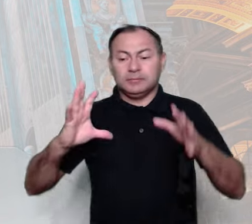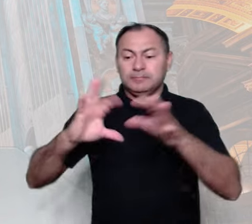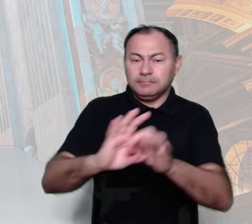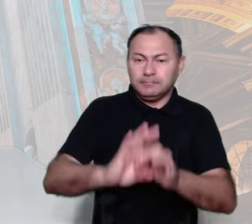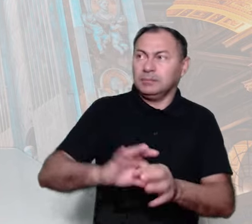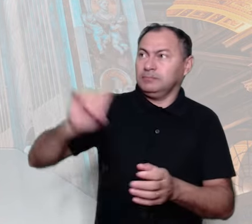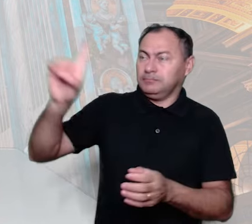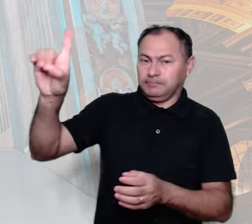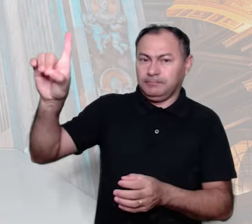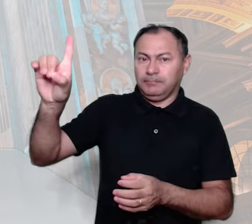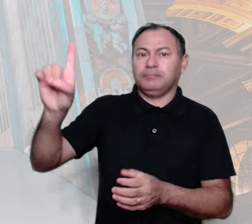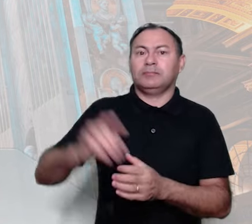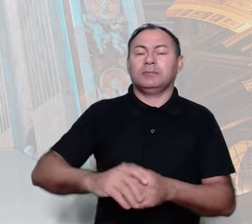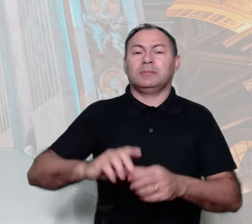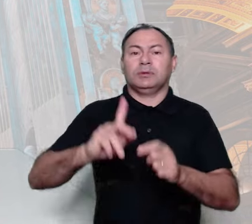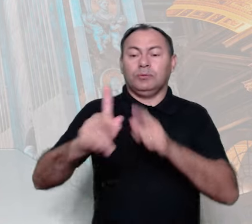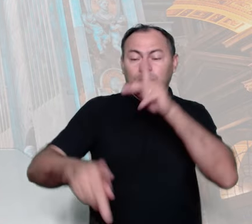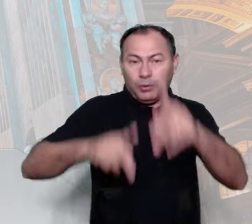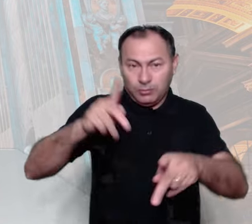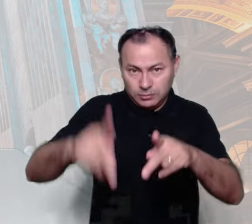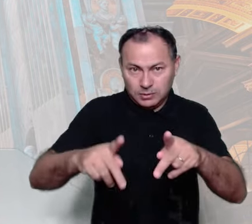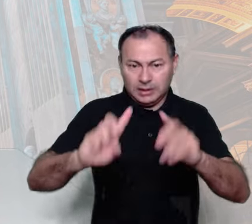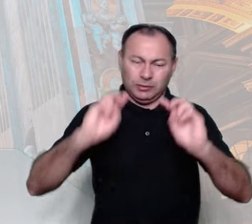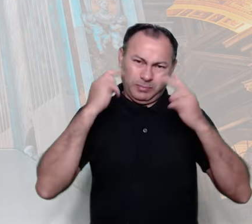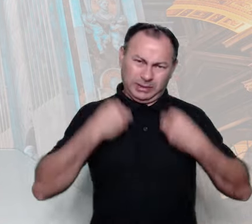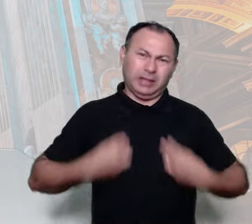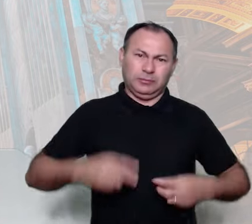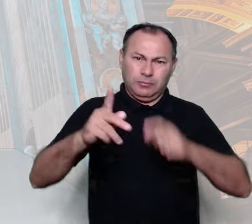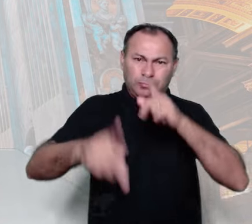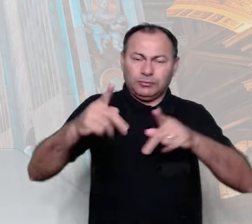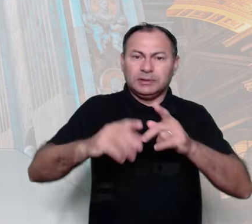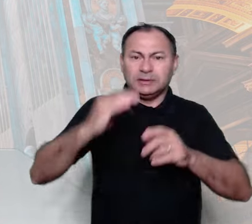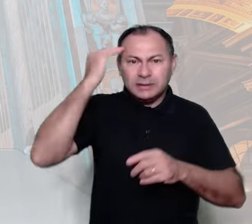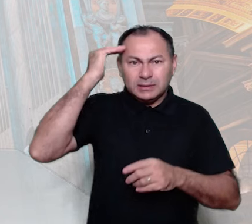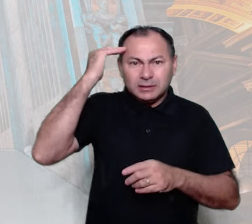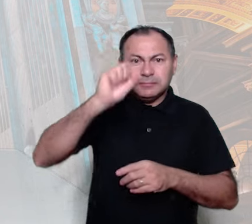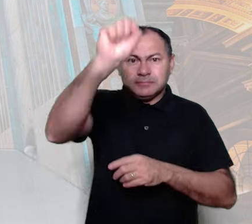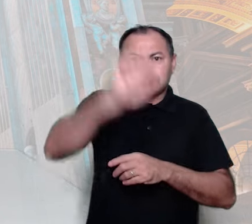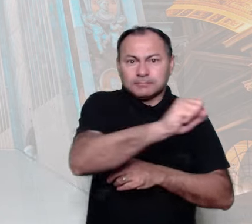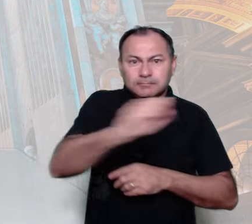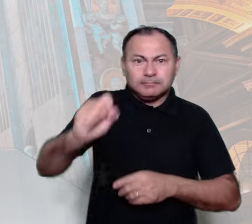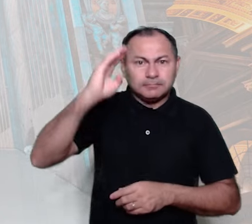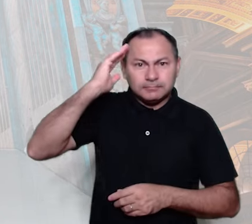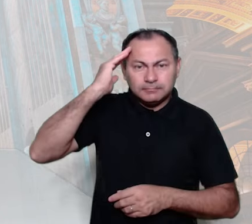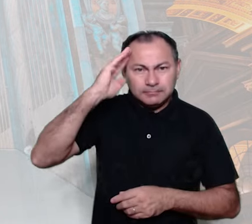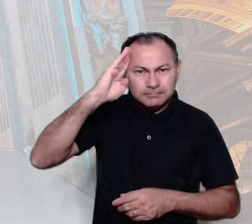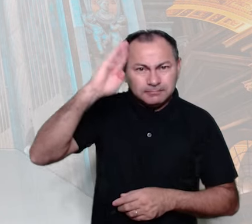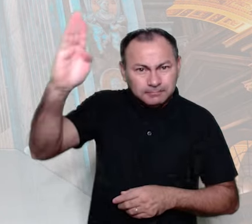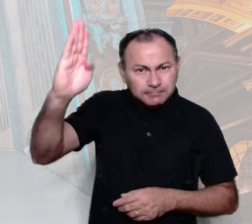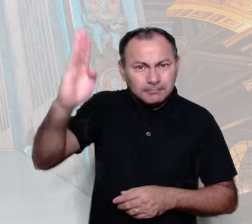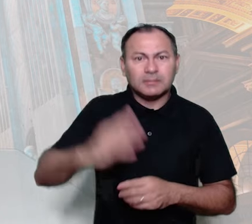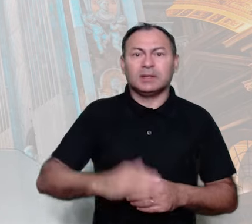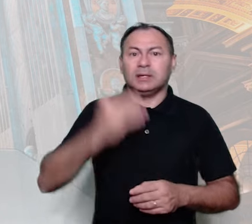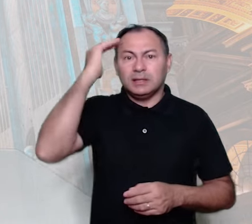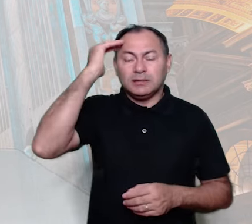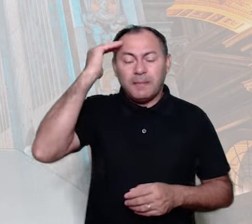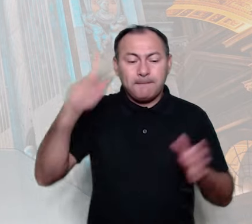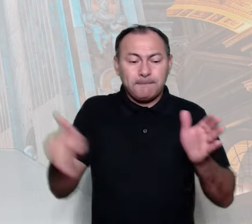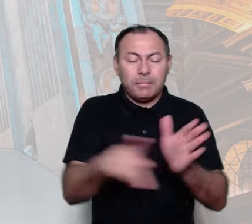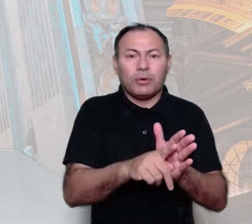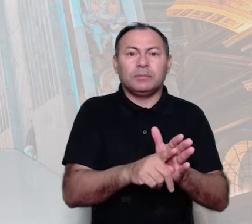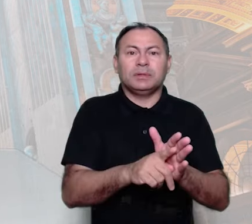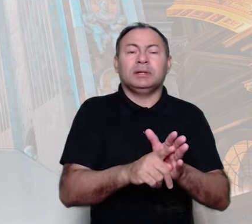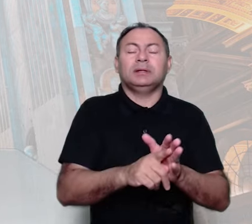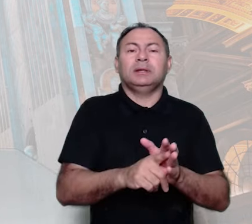comunhão com Deus e esta comunhão da humanidade. Essa noção de sacramento é fundamental para a